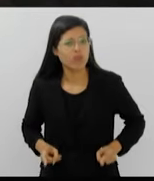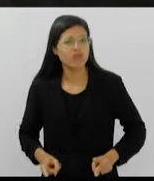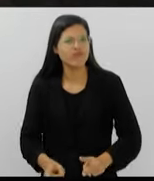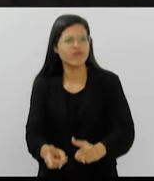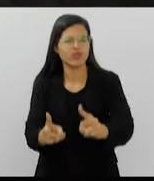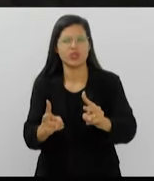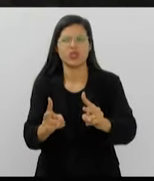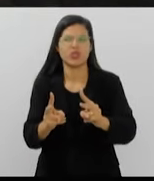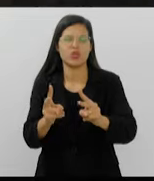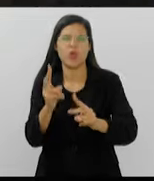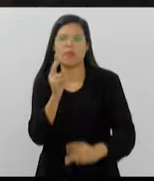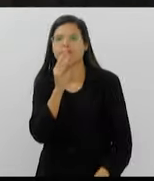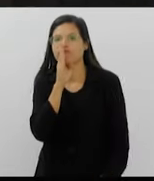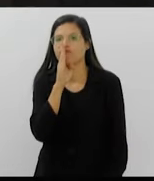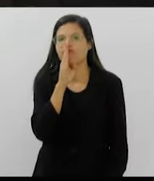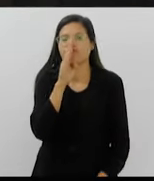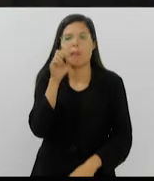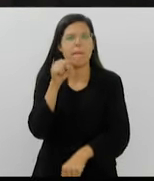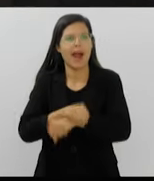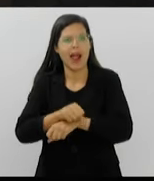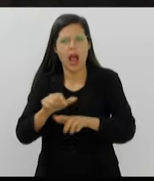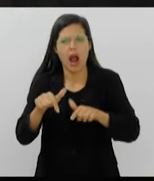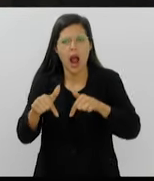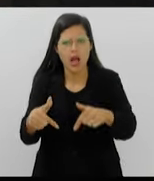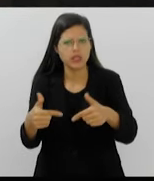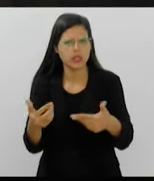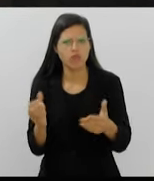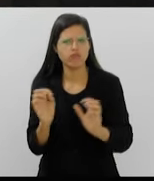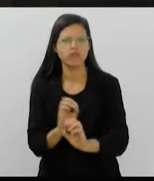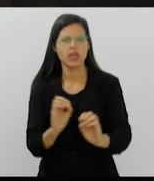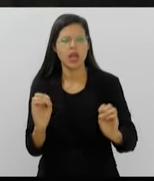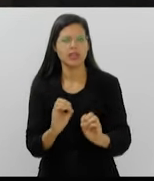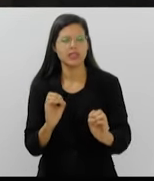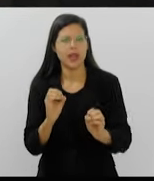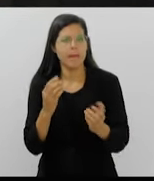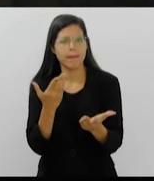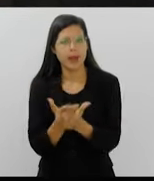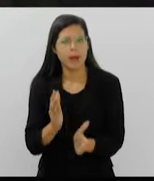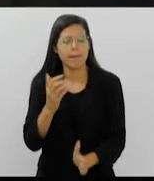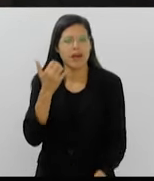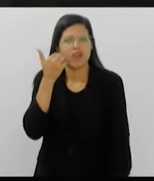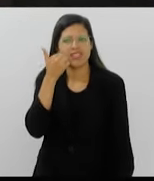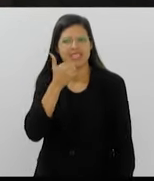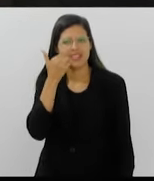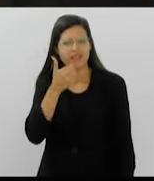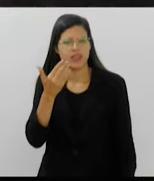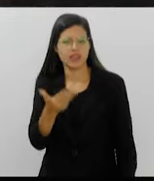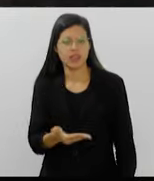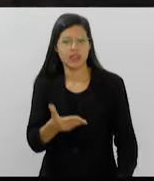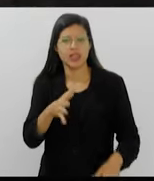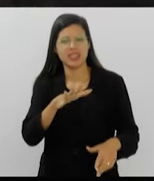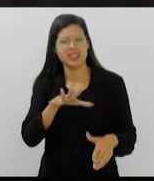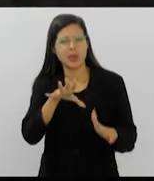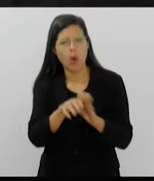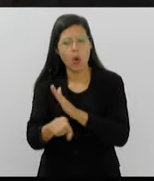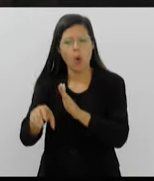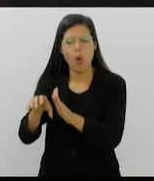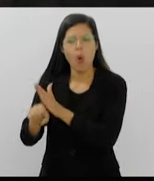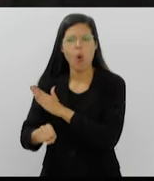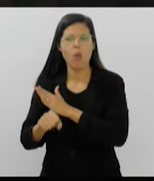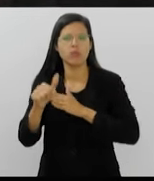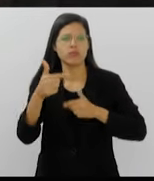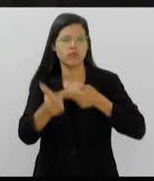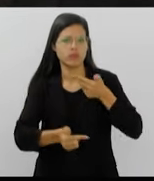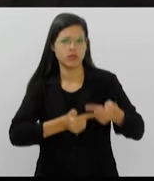e não vai tomar atitude, de fato, para acabar com essa sacanagem, dessa extorsão com os trabalhadores do nosso Rio de